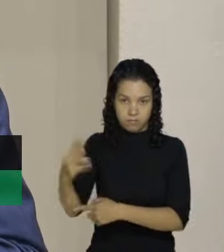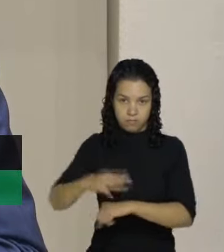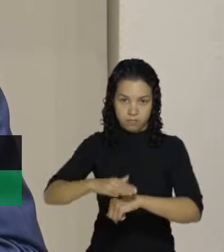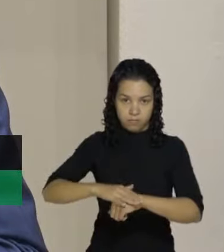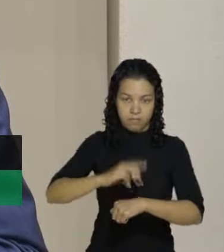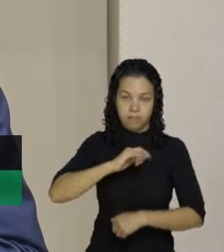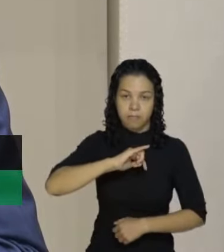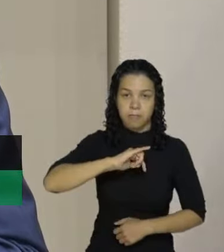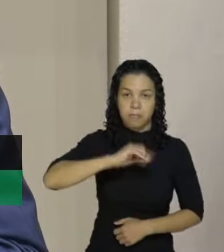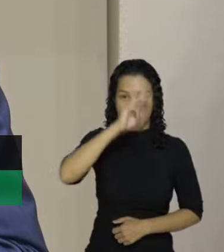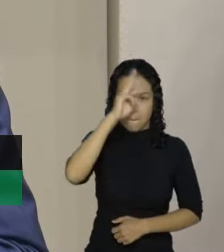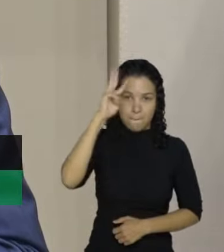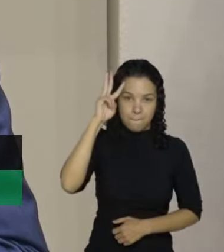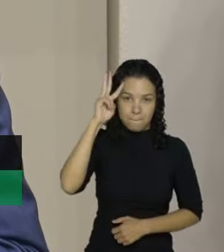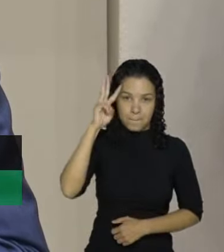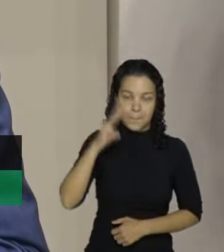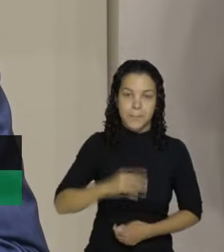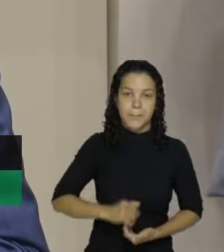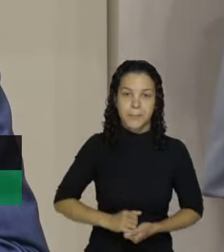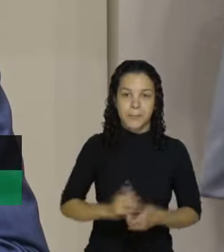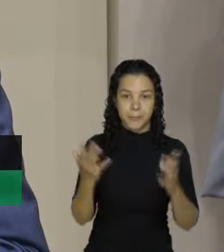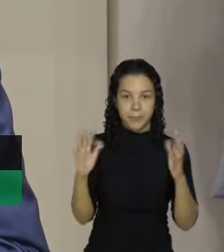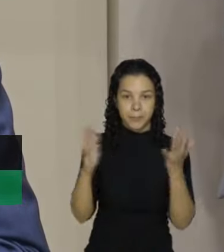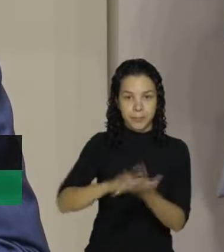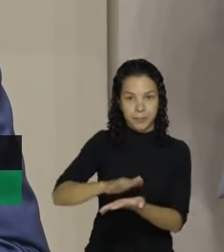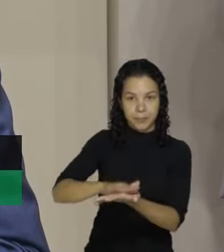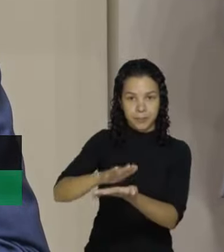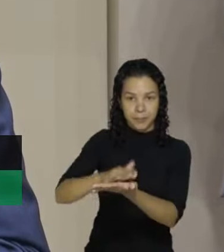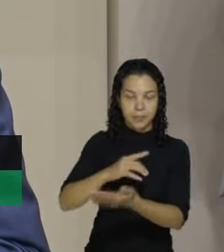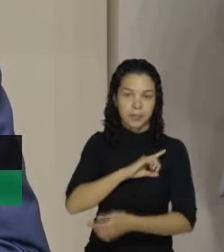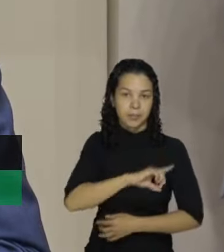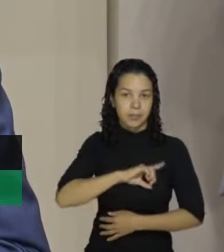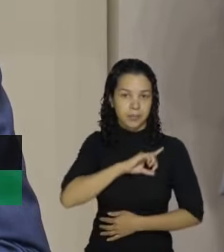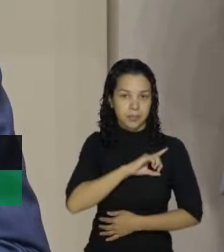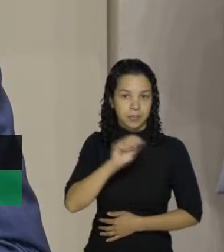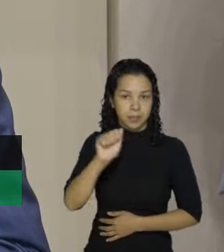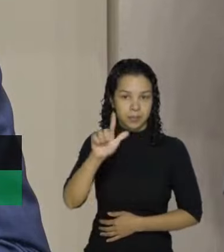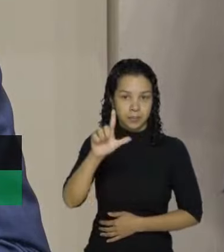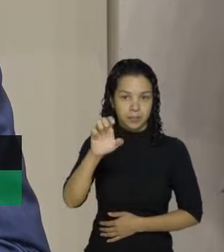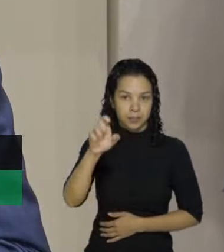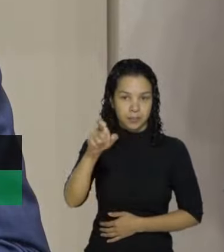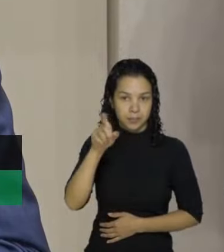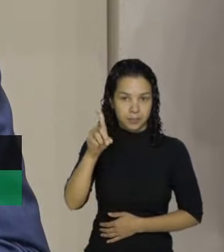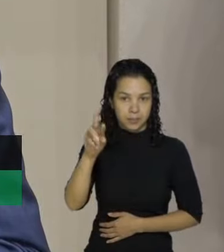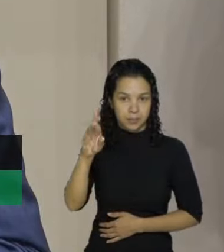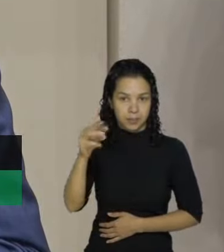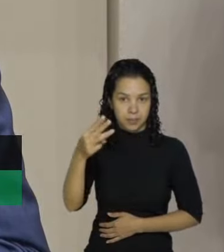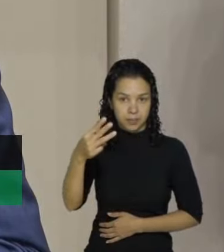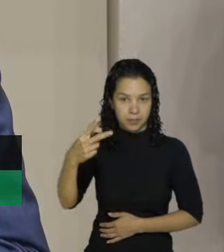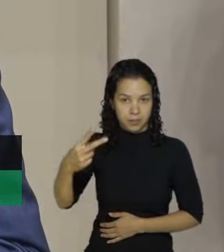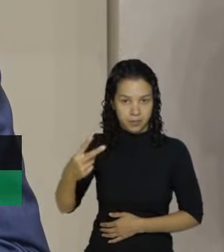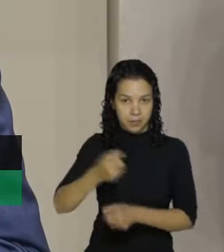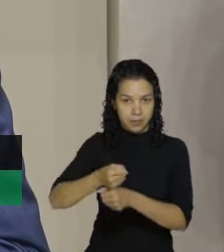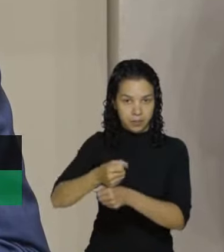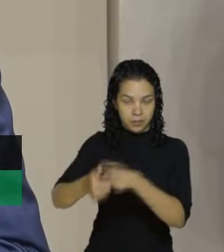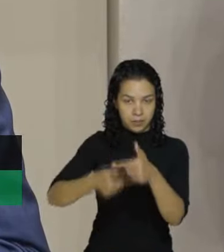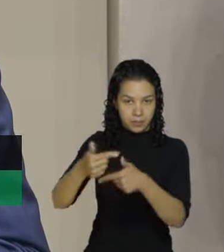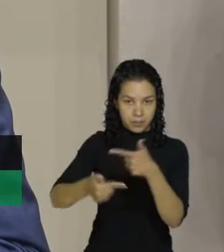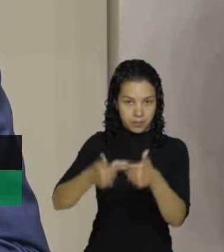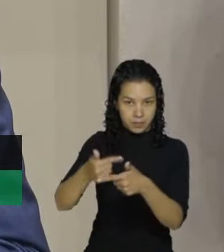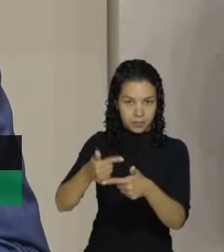Vonney Weber, manifestando aplausos ao delegado Alexandre Calé pelos 32 anos de serviços prestados ao Estado de